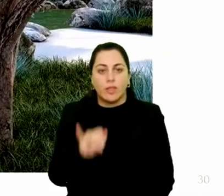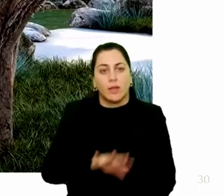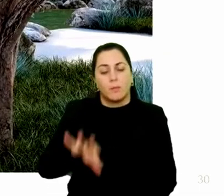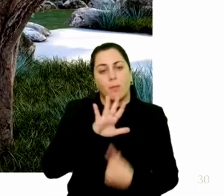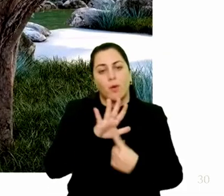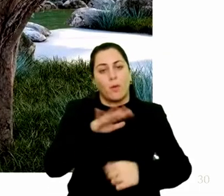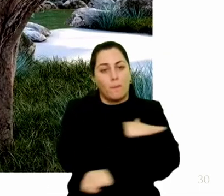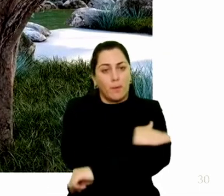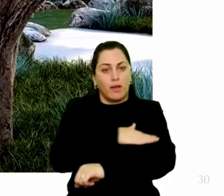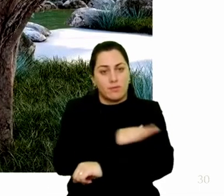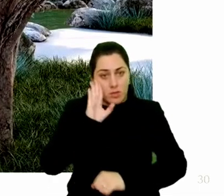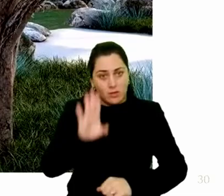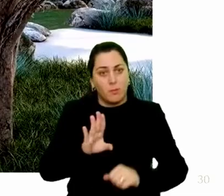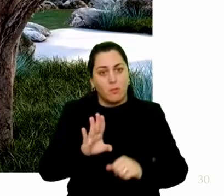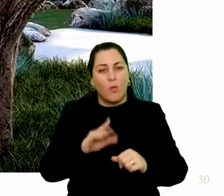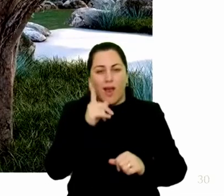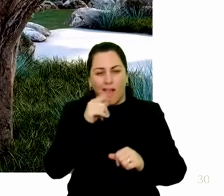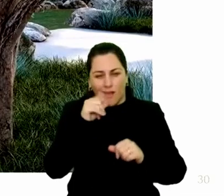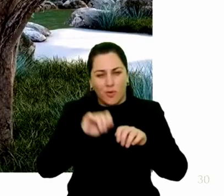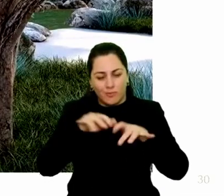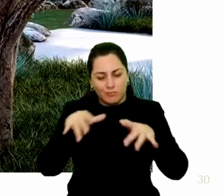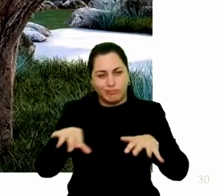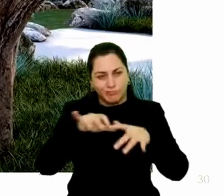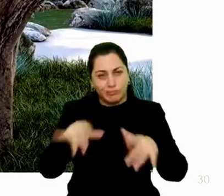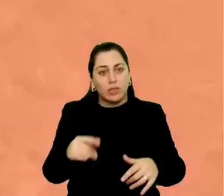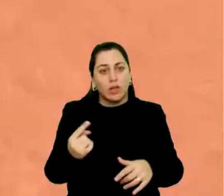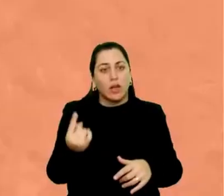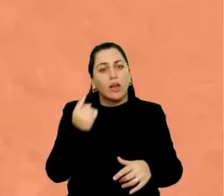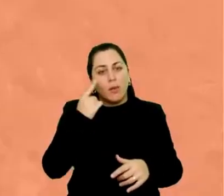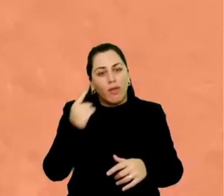da Praça Central, com a fonte ali ao fundo, mirante.